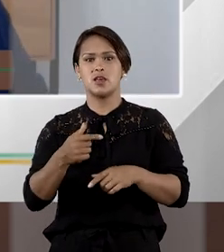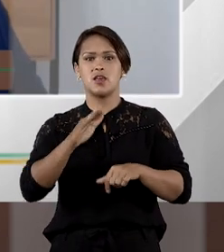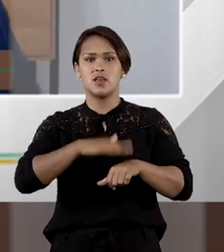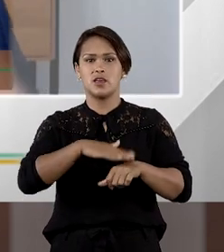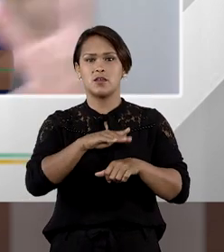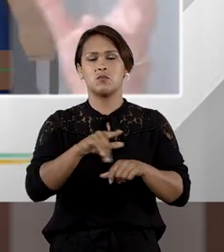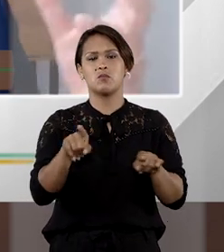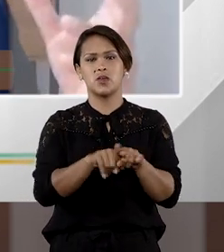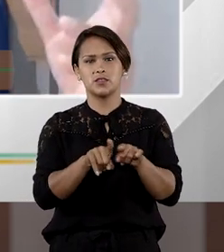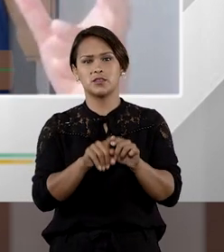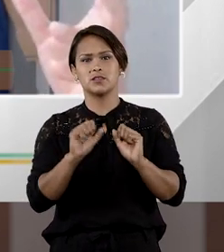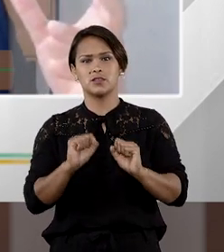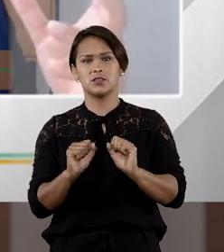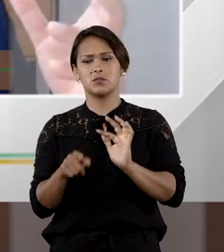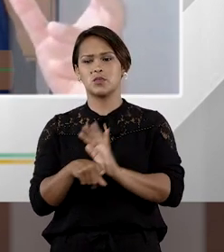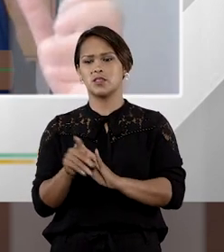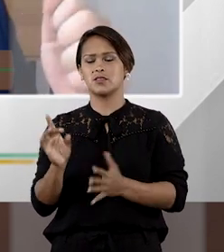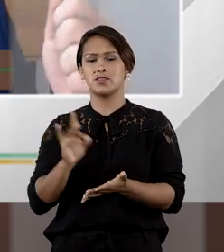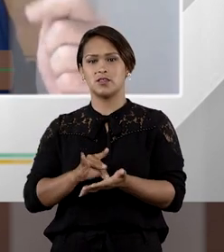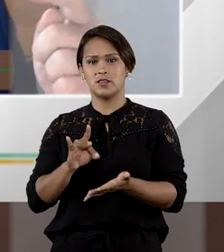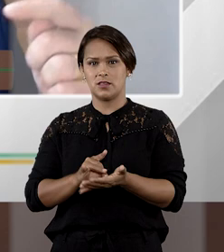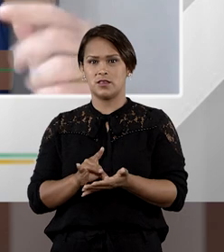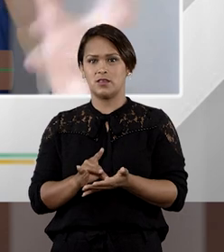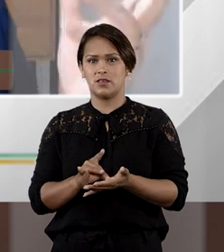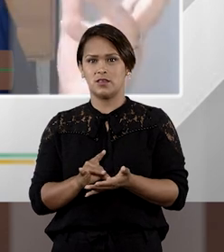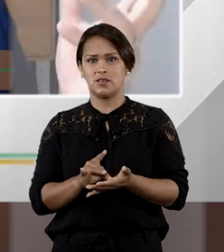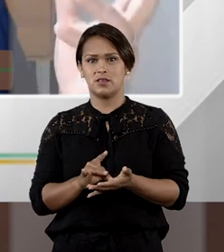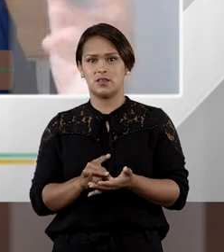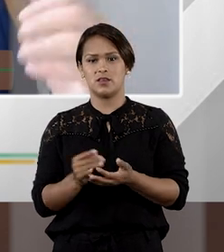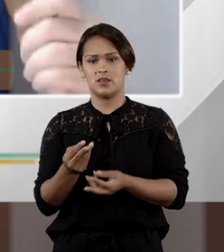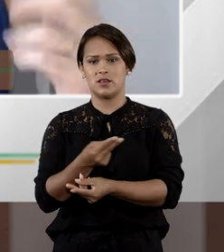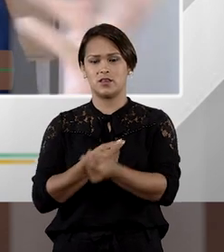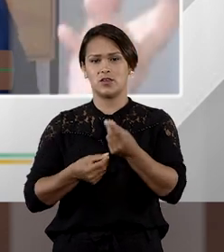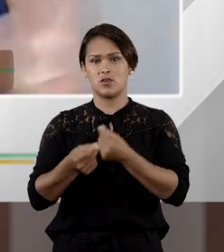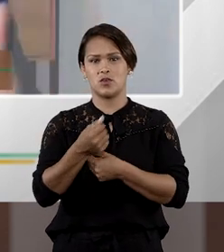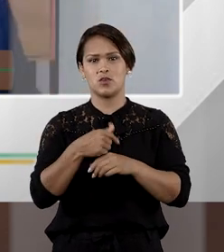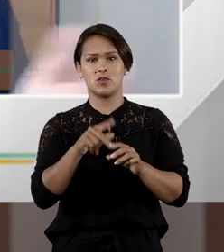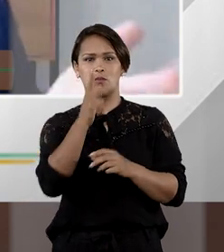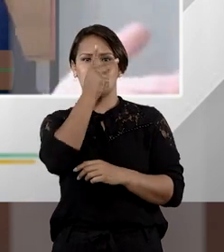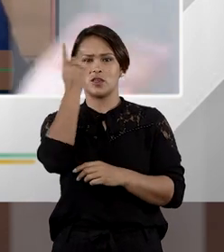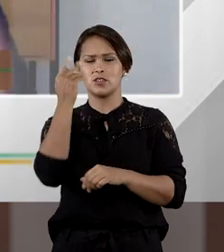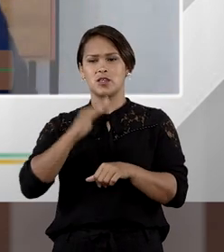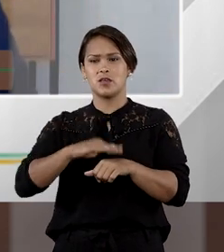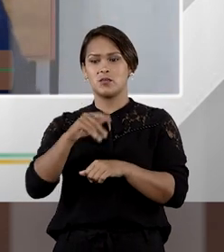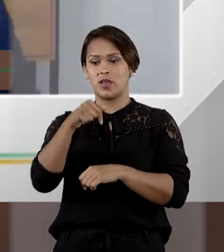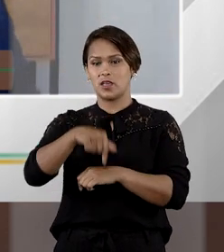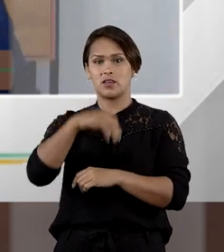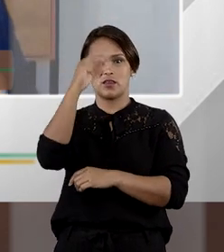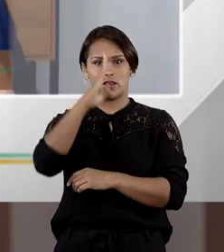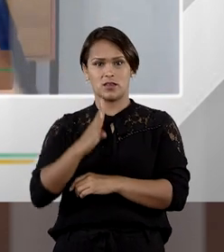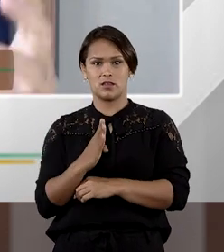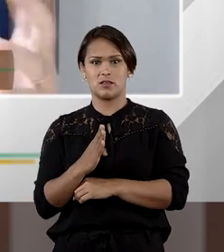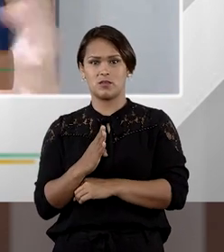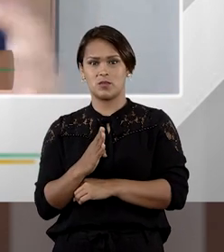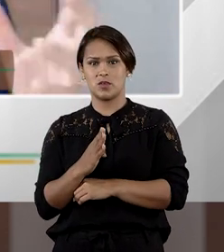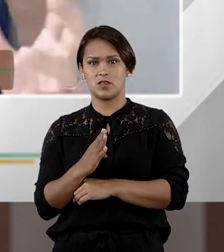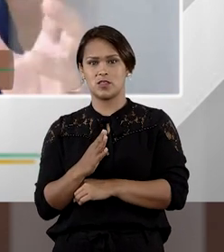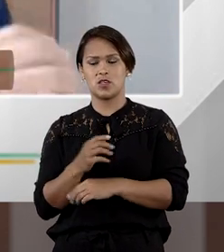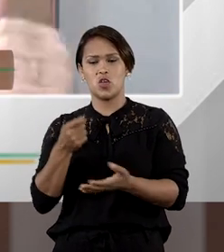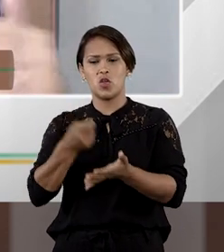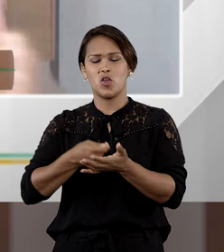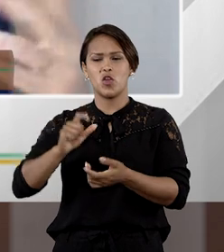mais, né, nessa nossa realidade econômica, que as pessoas, ainda mais no Brasil, lidam